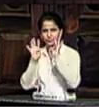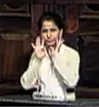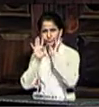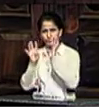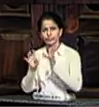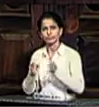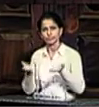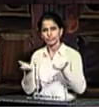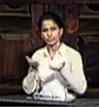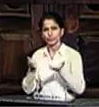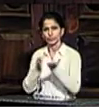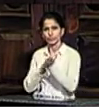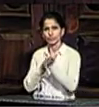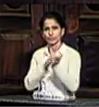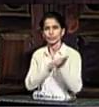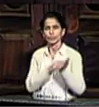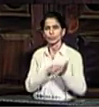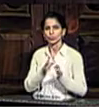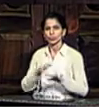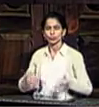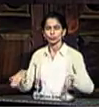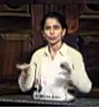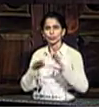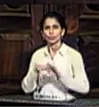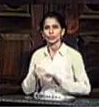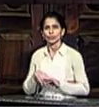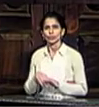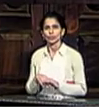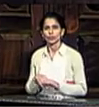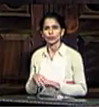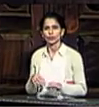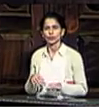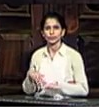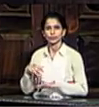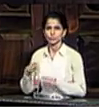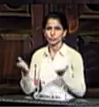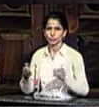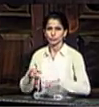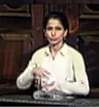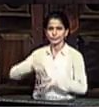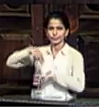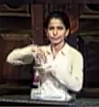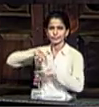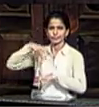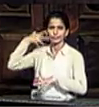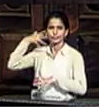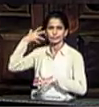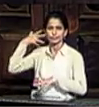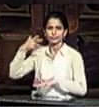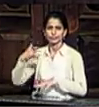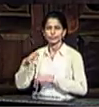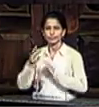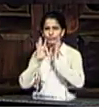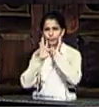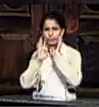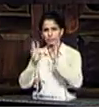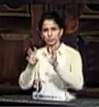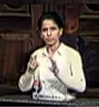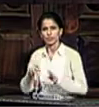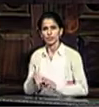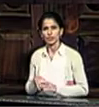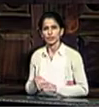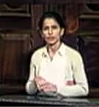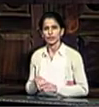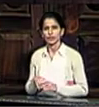quero parabenizar todos aqueles que fizeram uso dessa tribuna, porque assistimos aqui